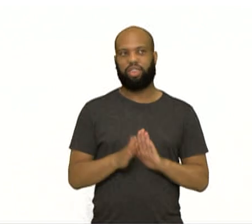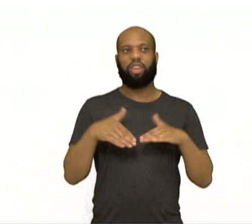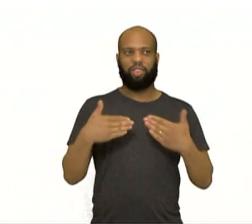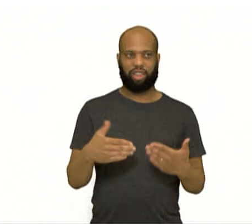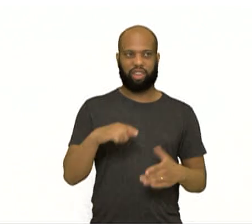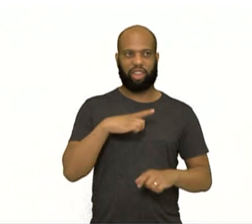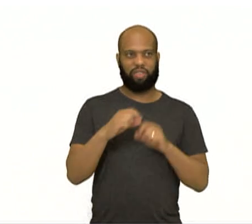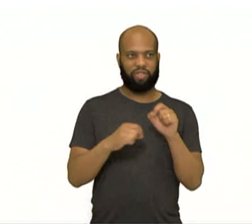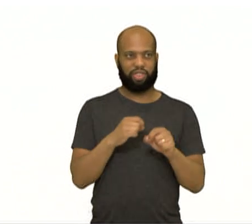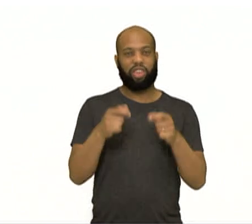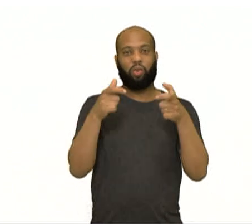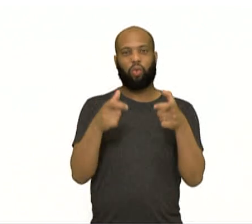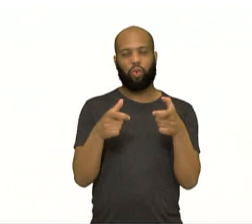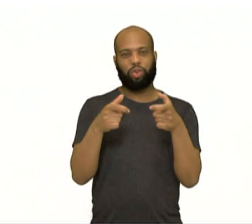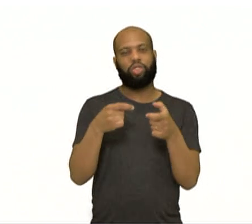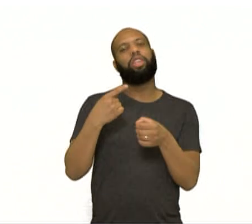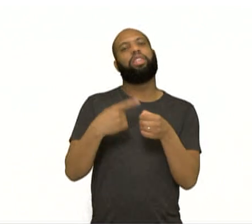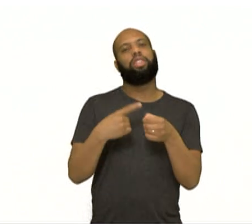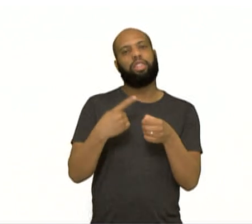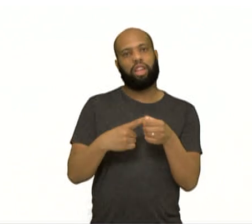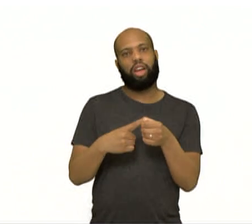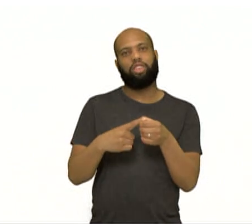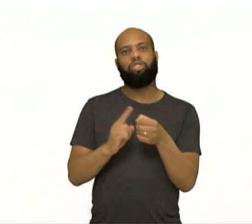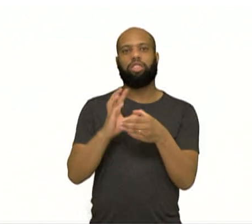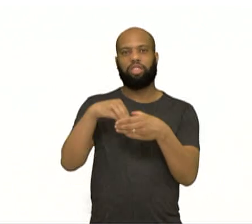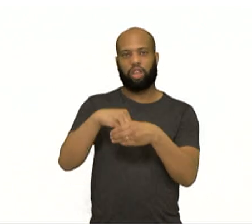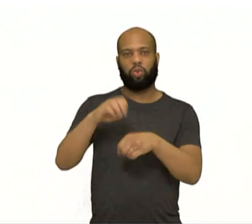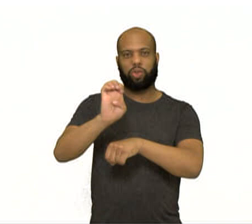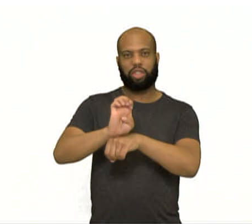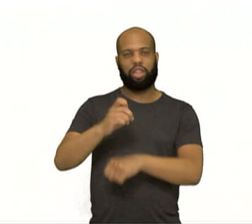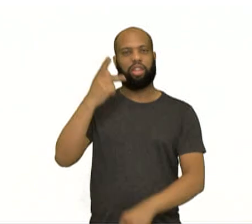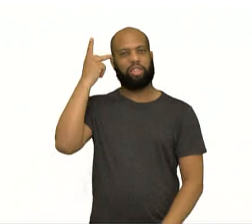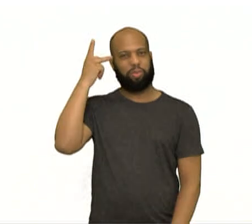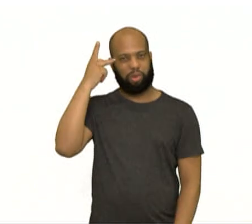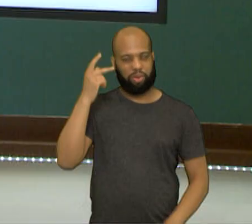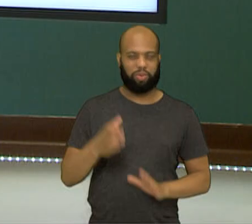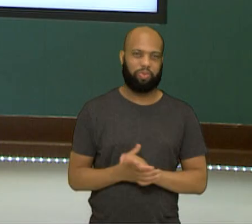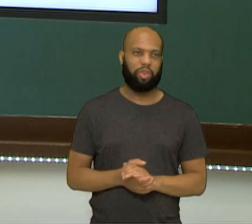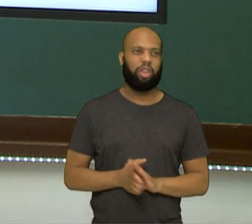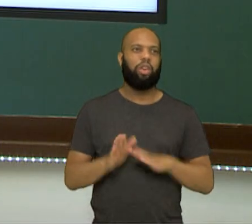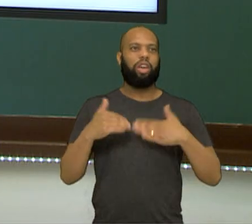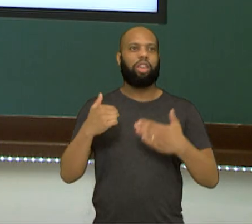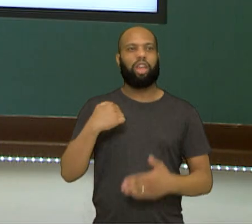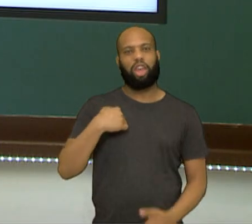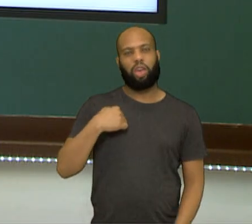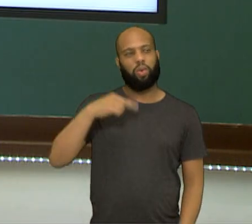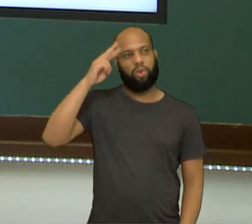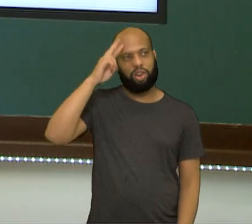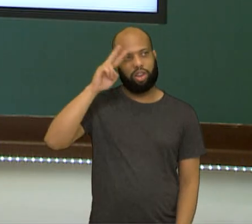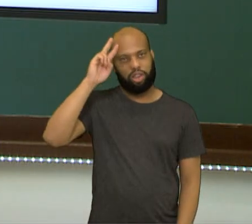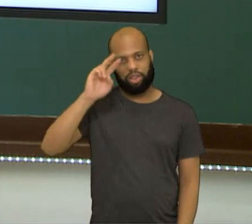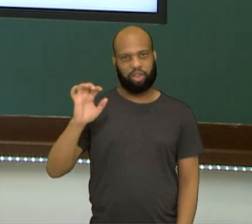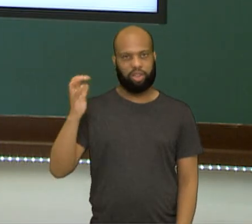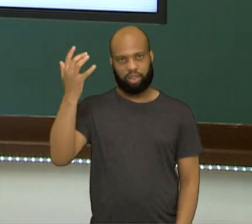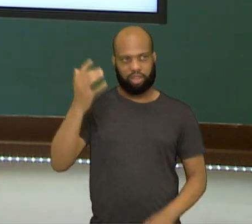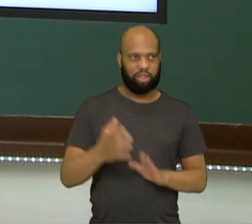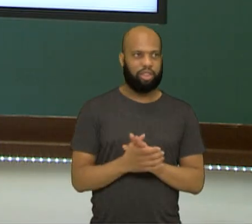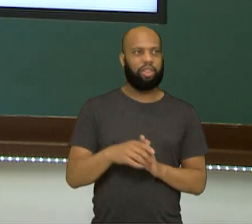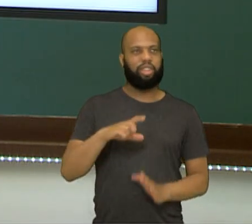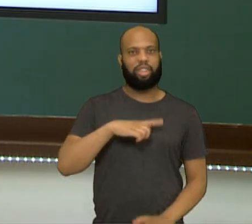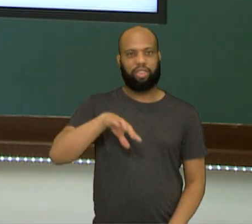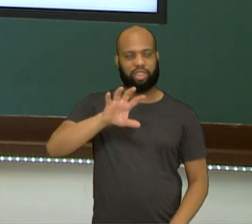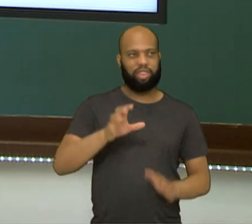lá na cidade de Bocaina, São Paulo. Gente, isso aí, eu lembro quando ocorreu isso, foi uma loucura aquela